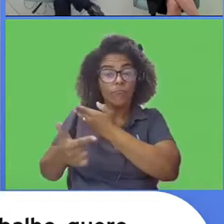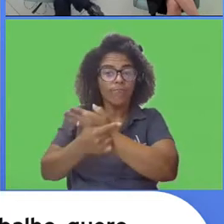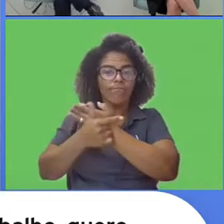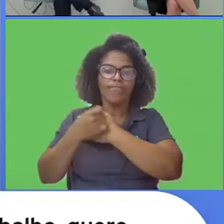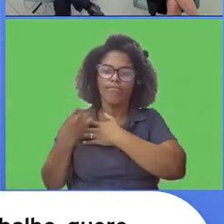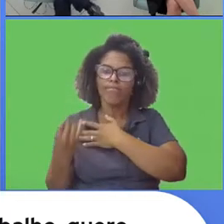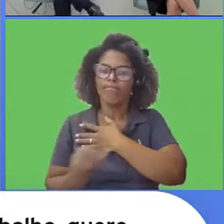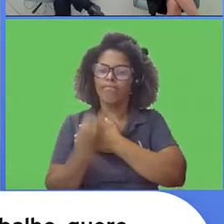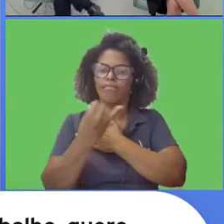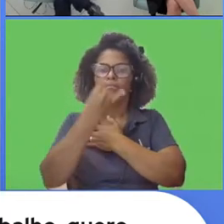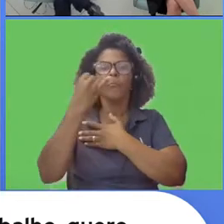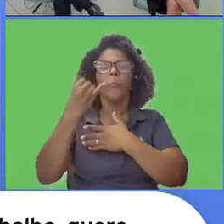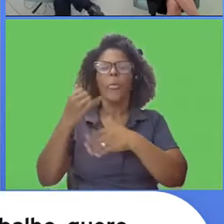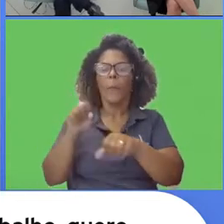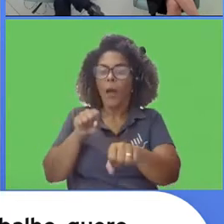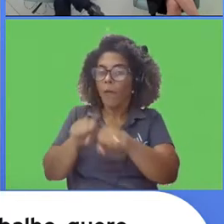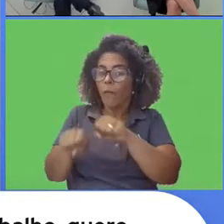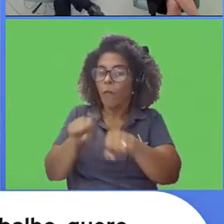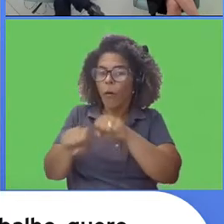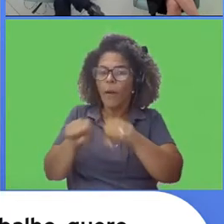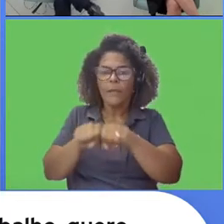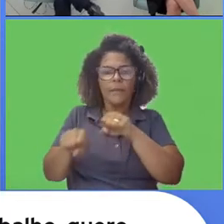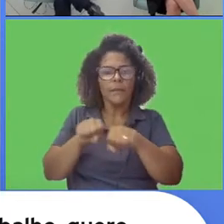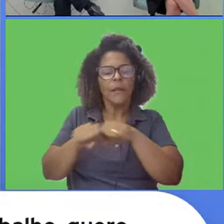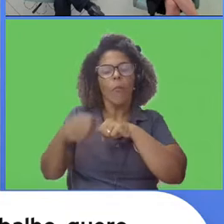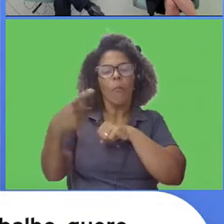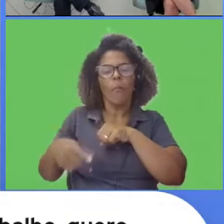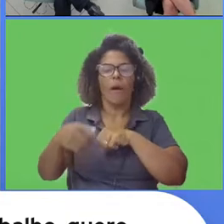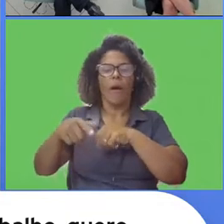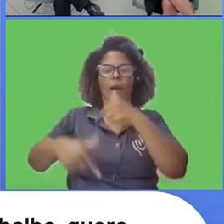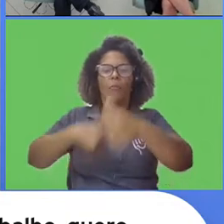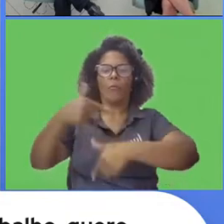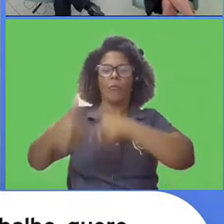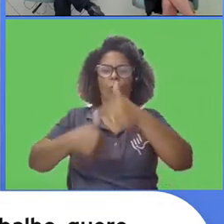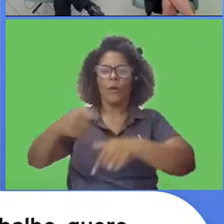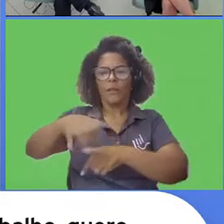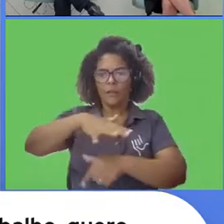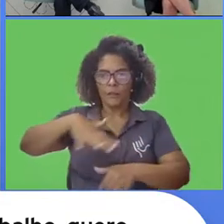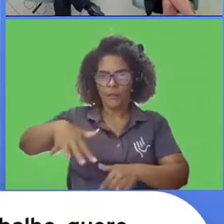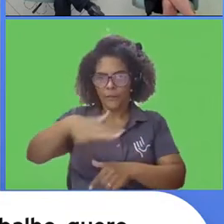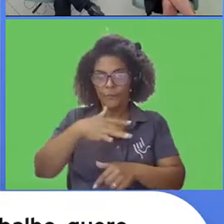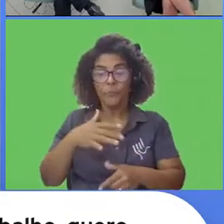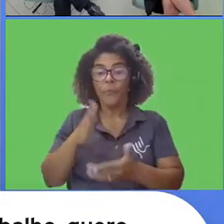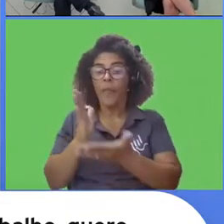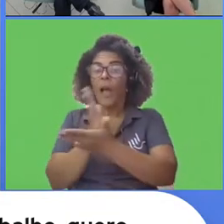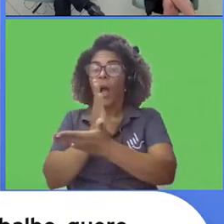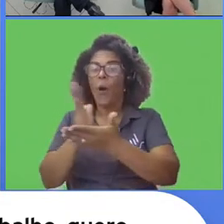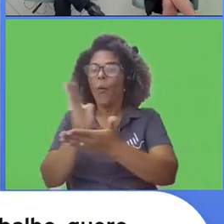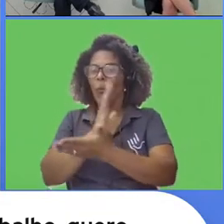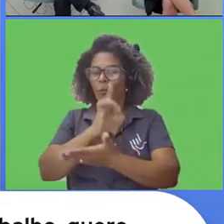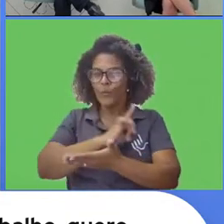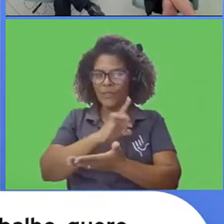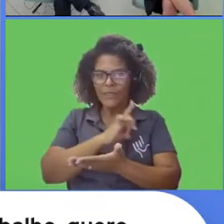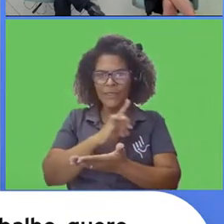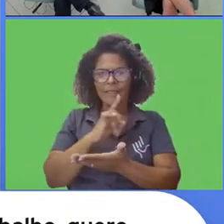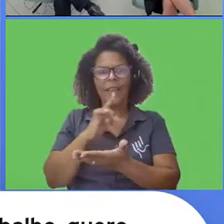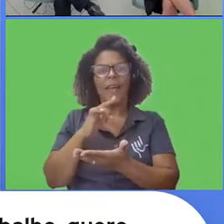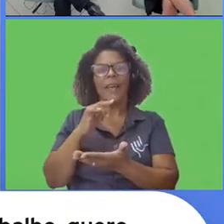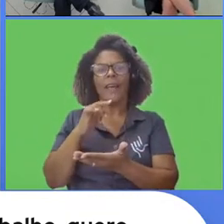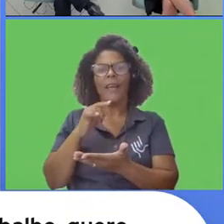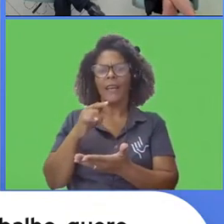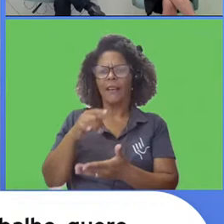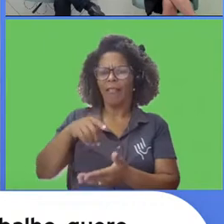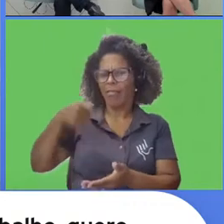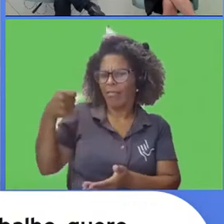na qualificação do mercado de trabalho. Então, né, algumas delas têm até atribuições, né, é dever